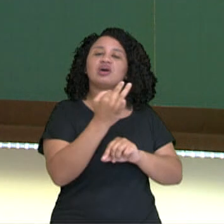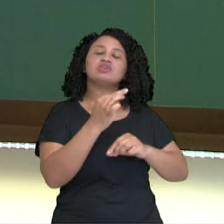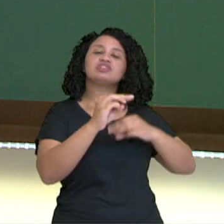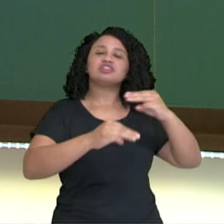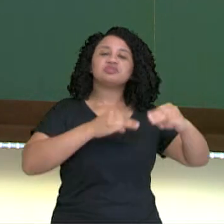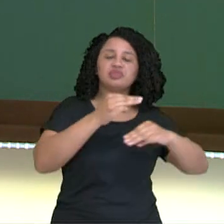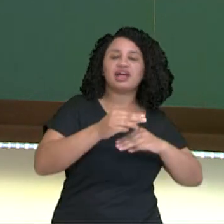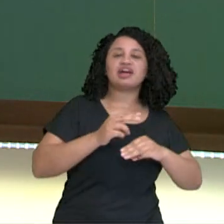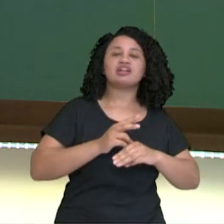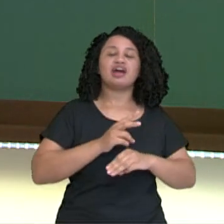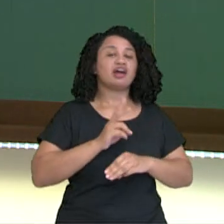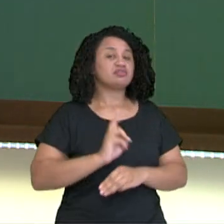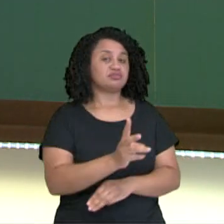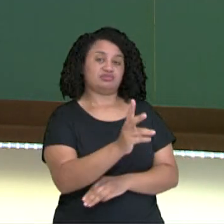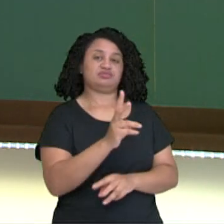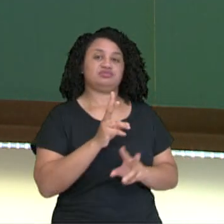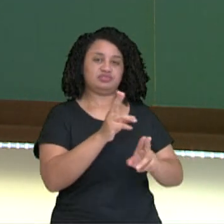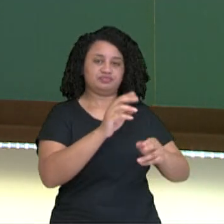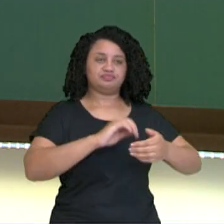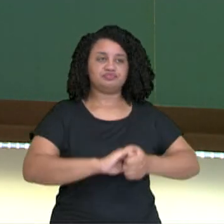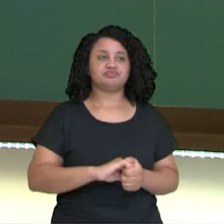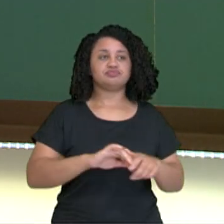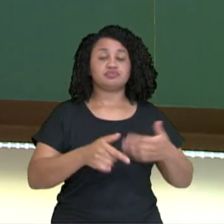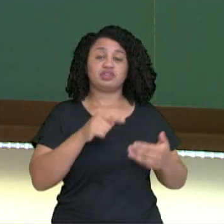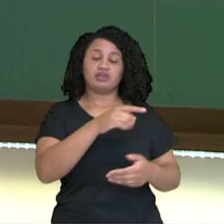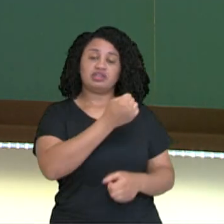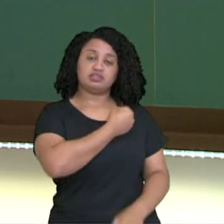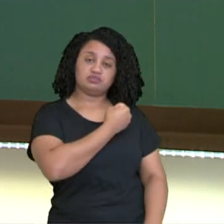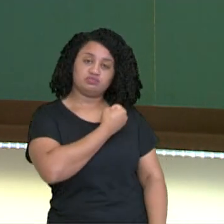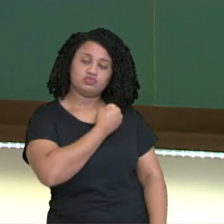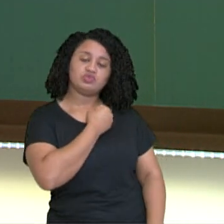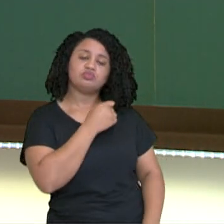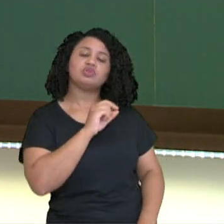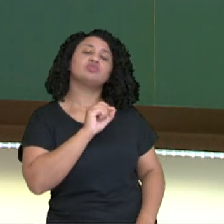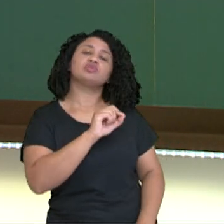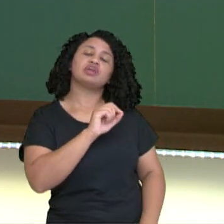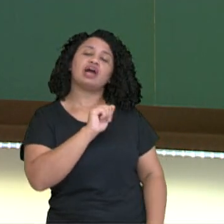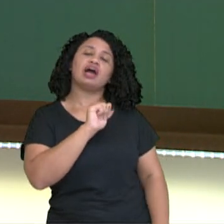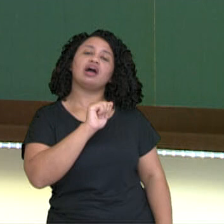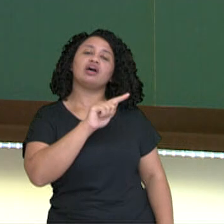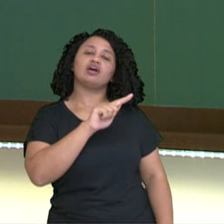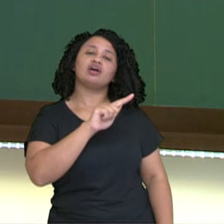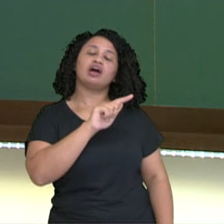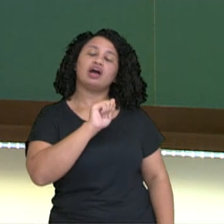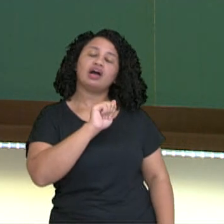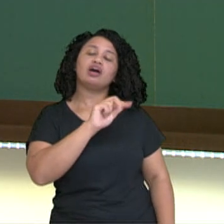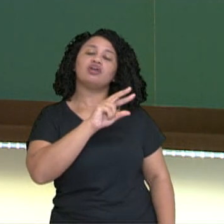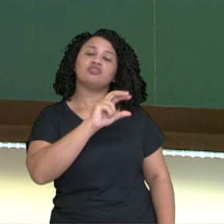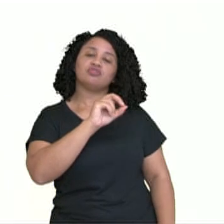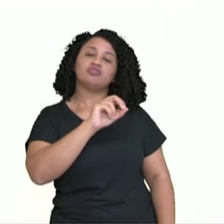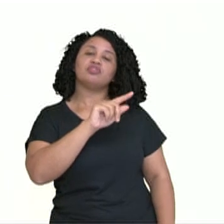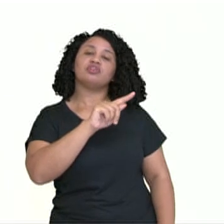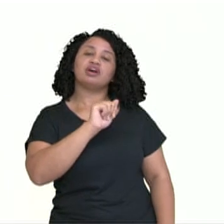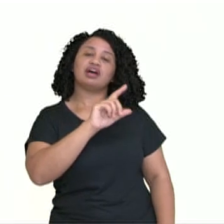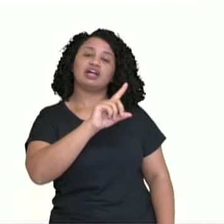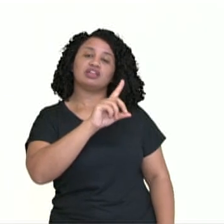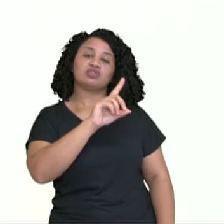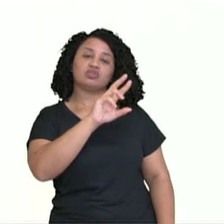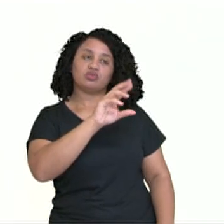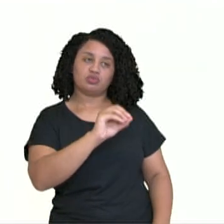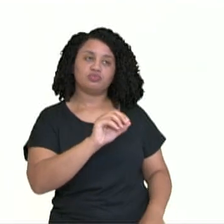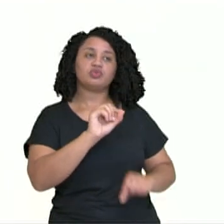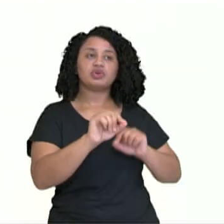esse número de Avogadro, ou simplesmente constante de Avogadro, é expressa pelo número 602, 10